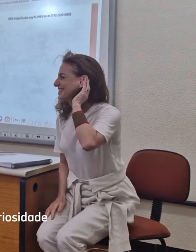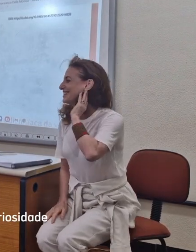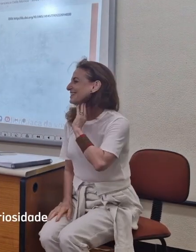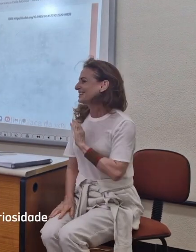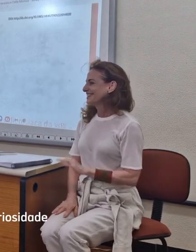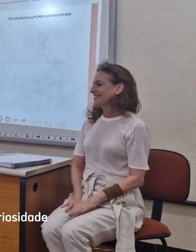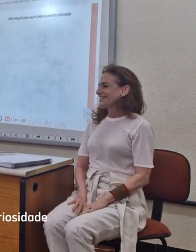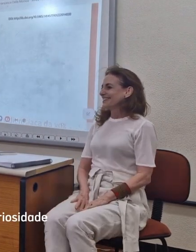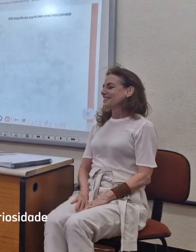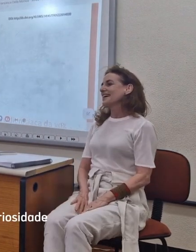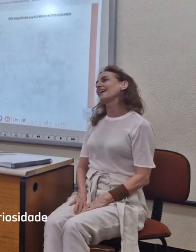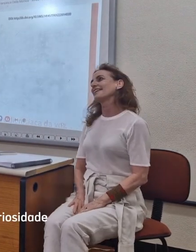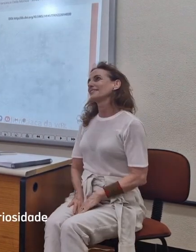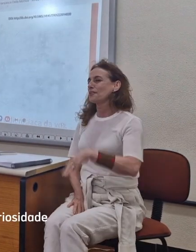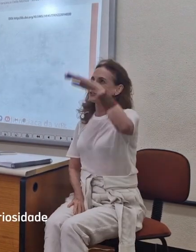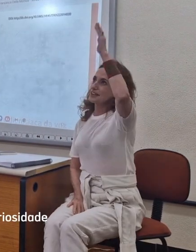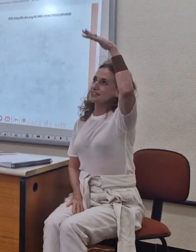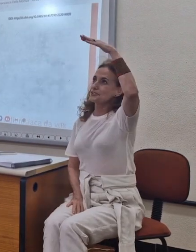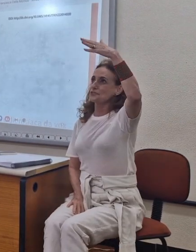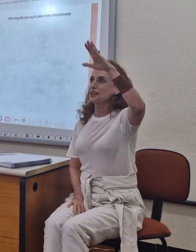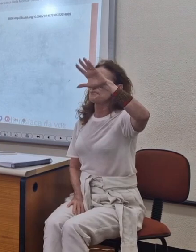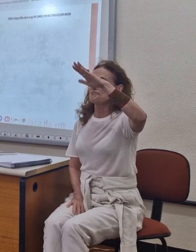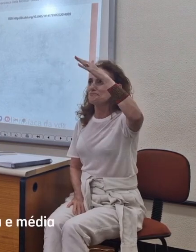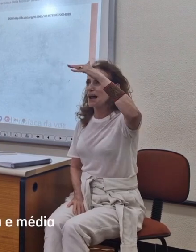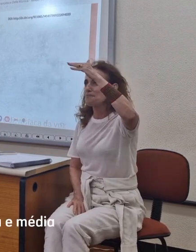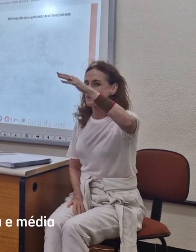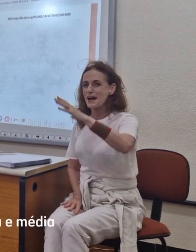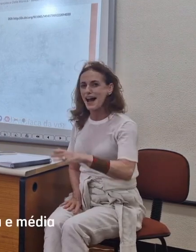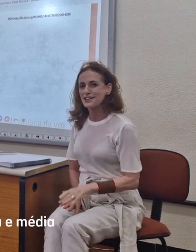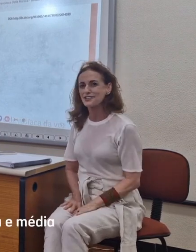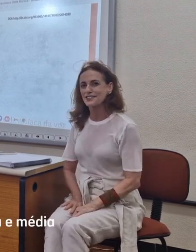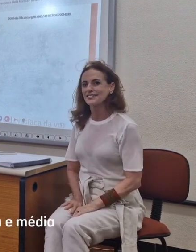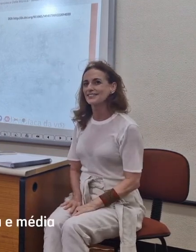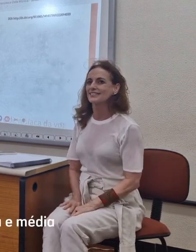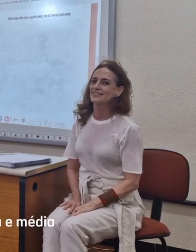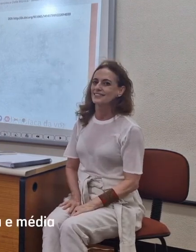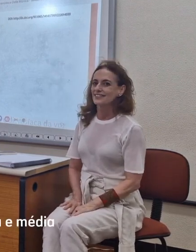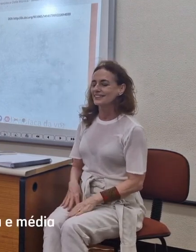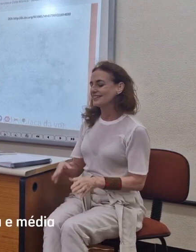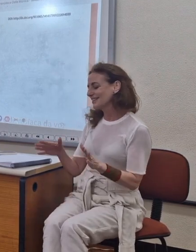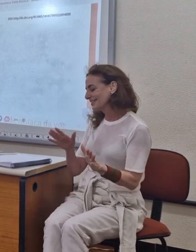curiosidade. É, a estatura parca, baixa.